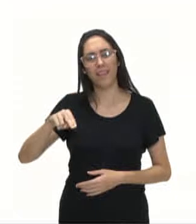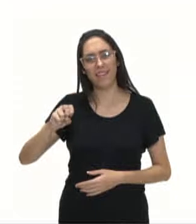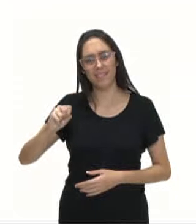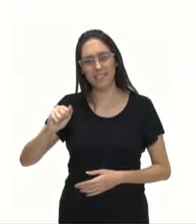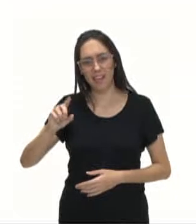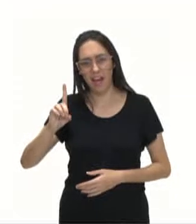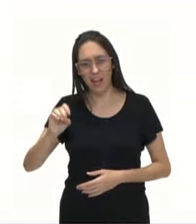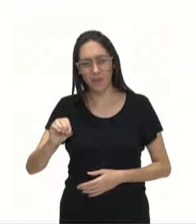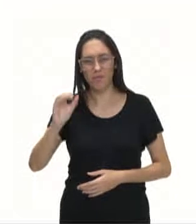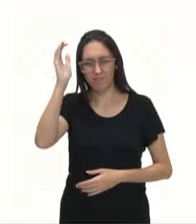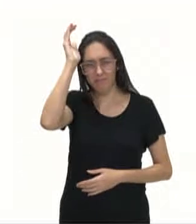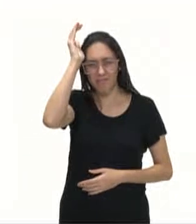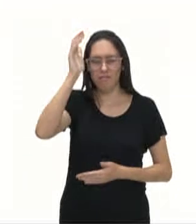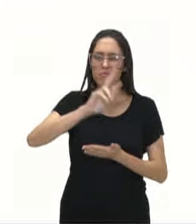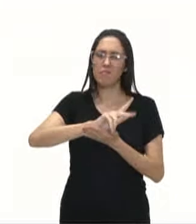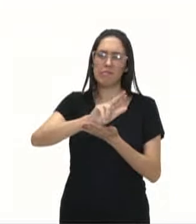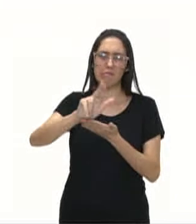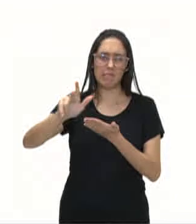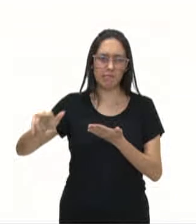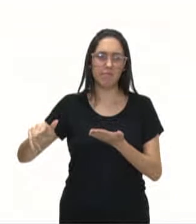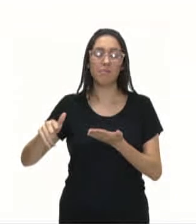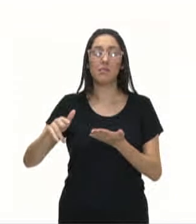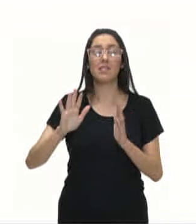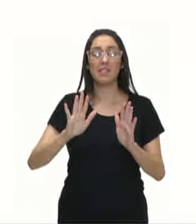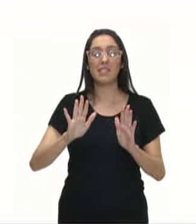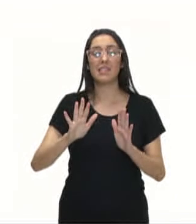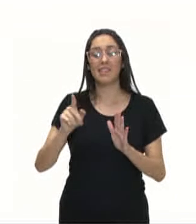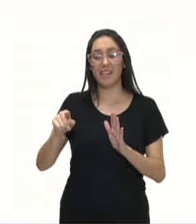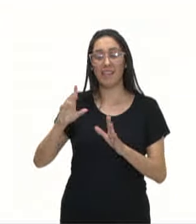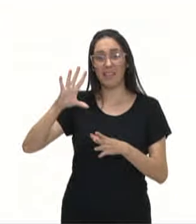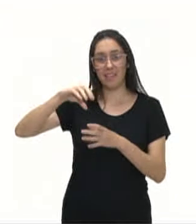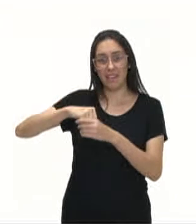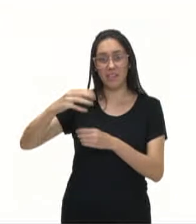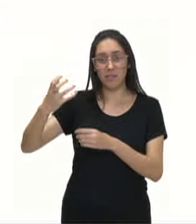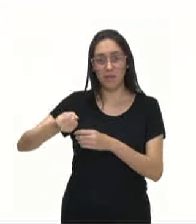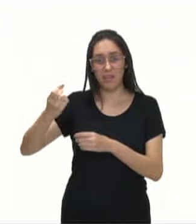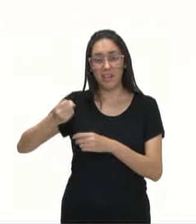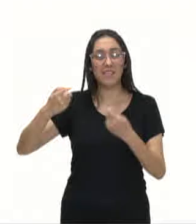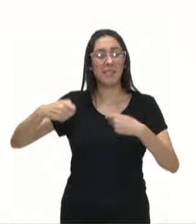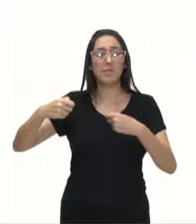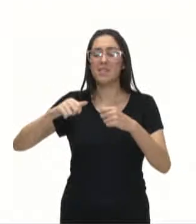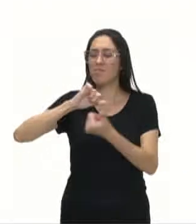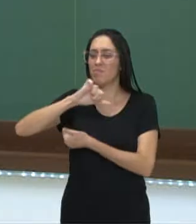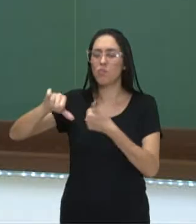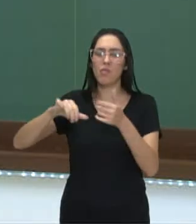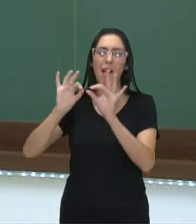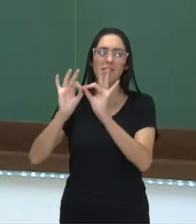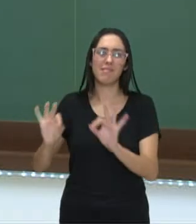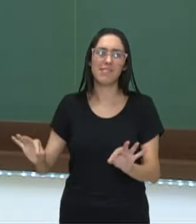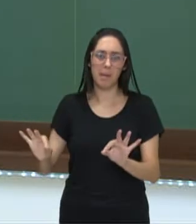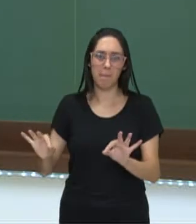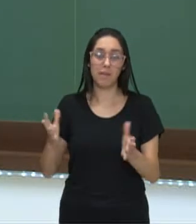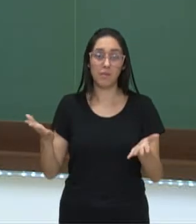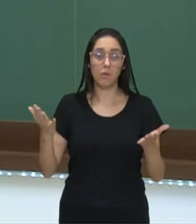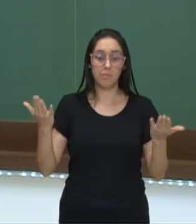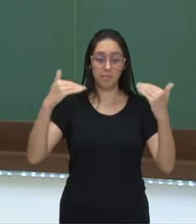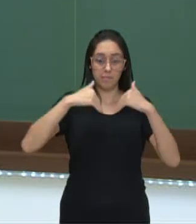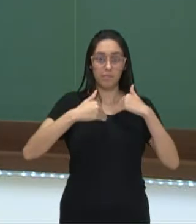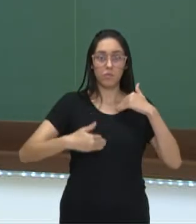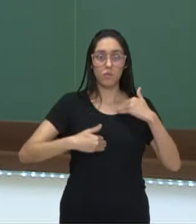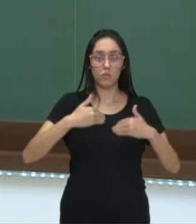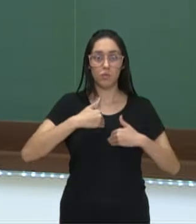outros. A lactose necessita ser quebrada em carboidratos mais simples. Então, dentro do nosso corpo, ela tem que